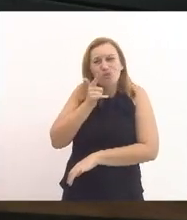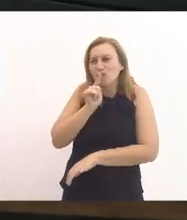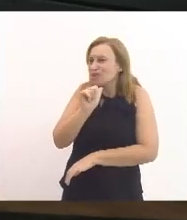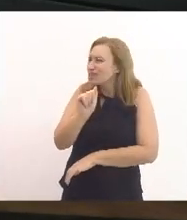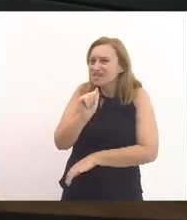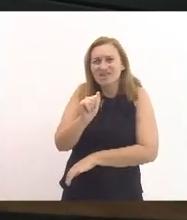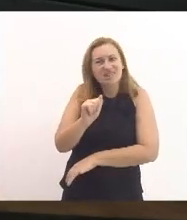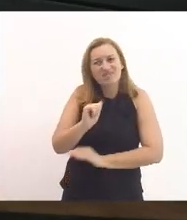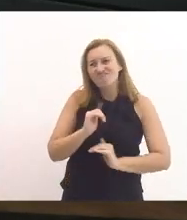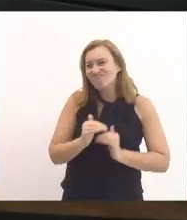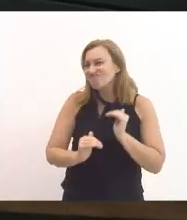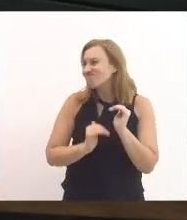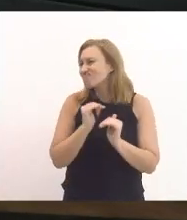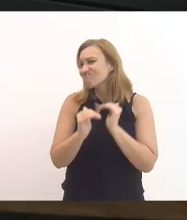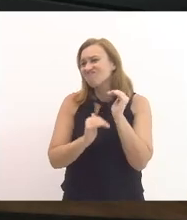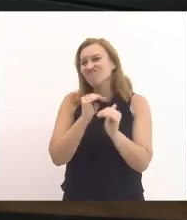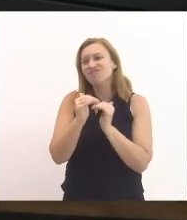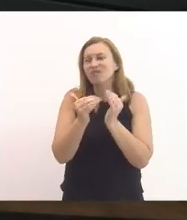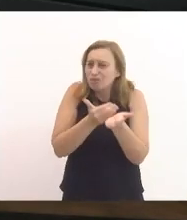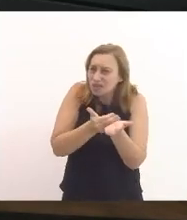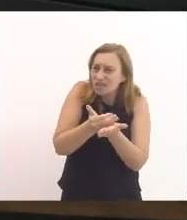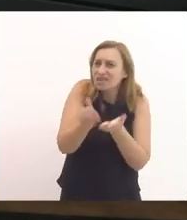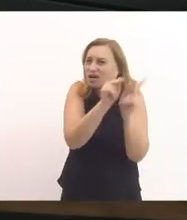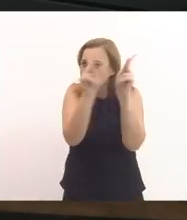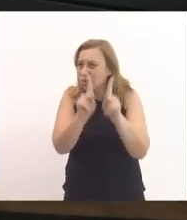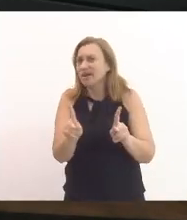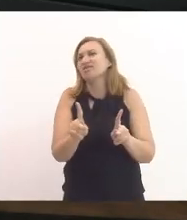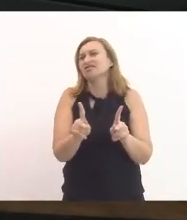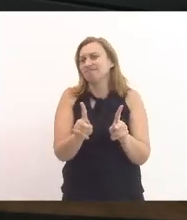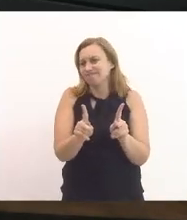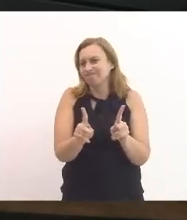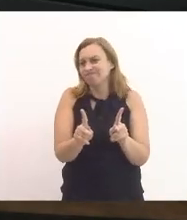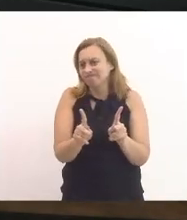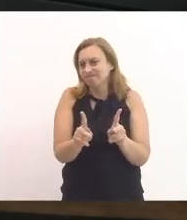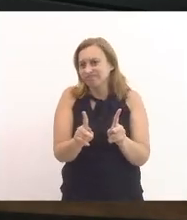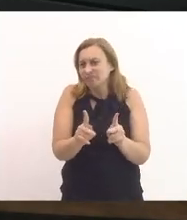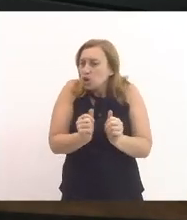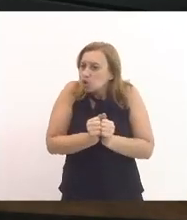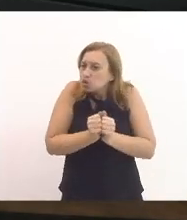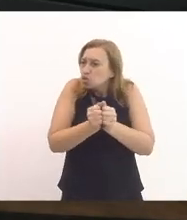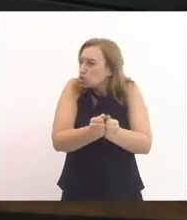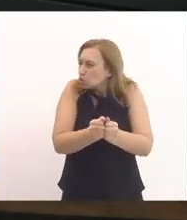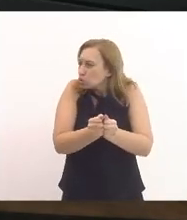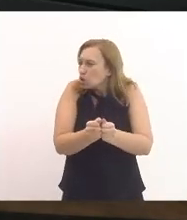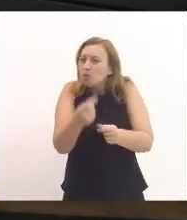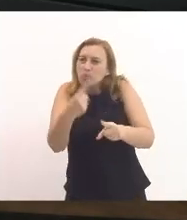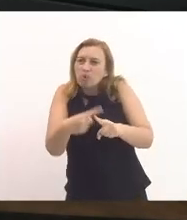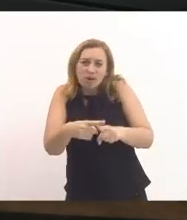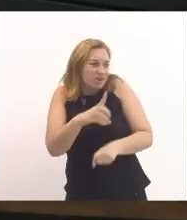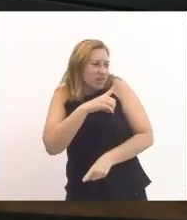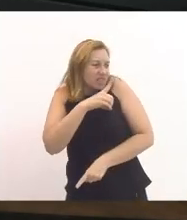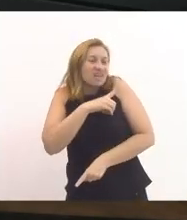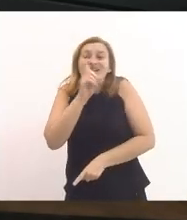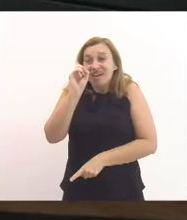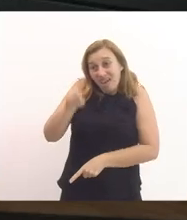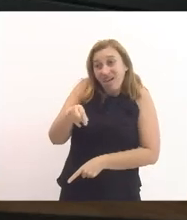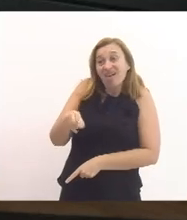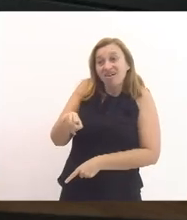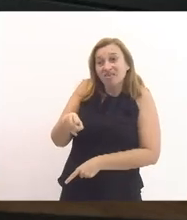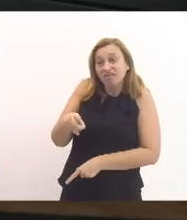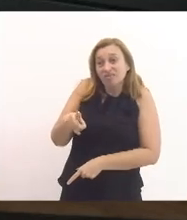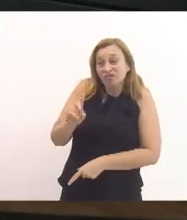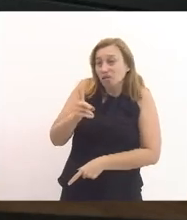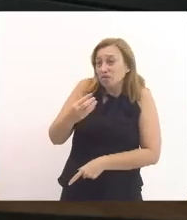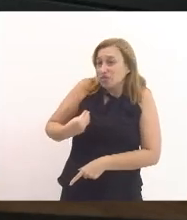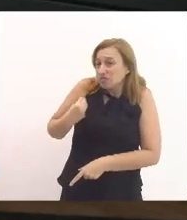não vai não vai ser legal Como iniciar com pais Vamos iniciar juntos pela delegacia assim a gente